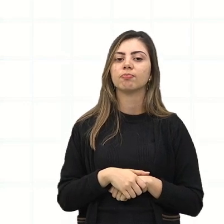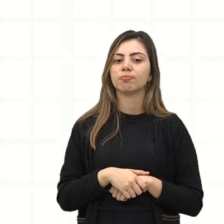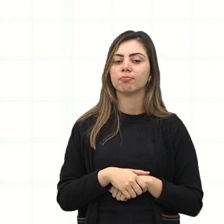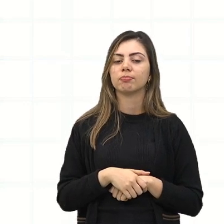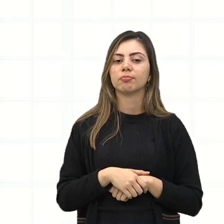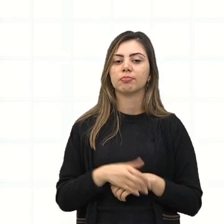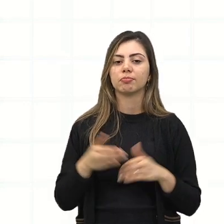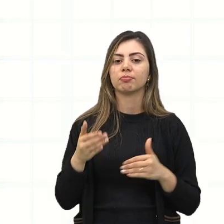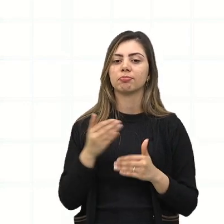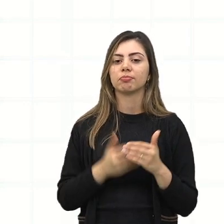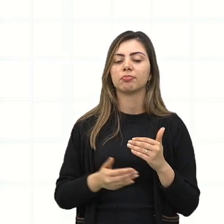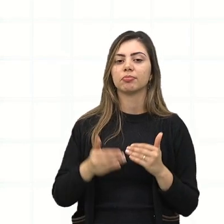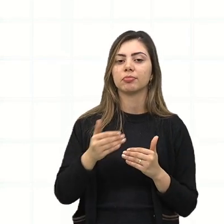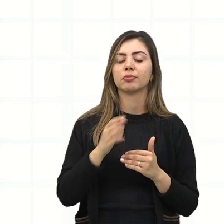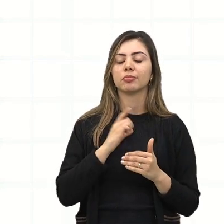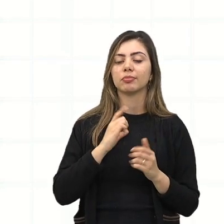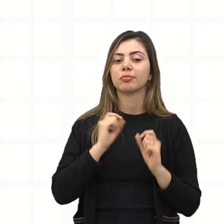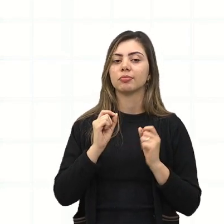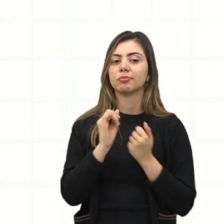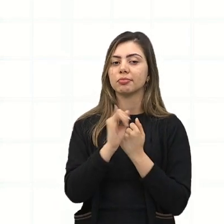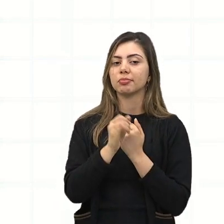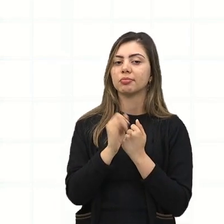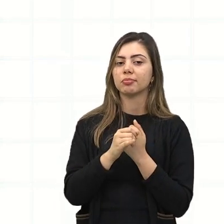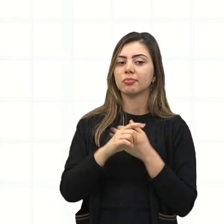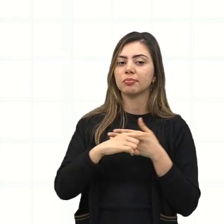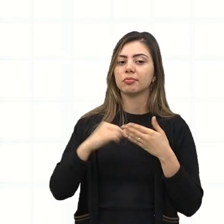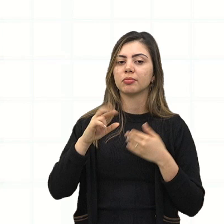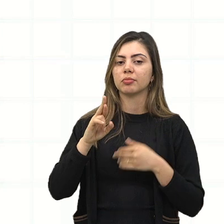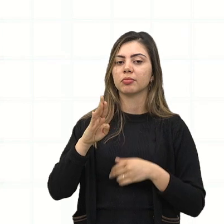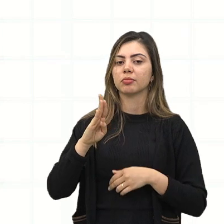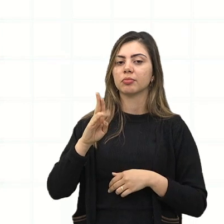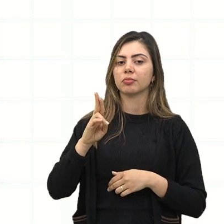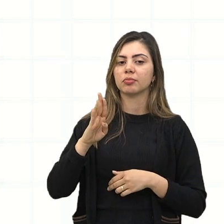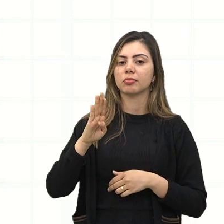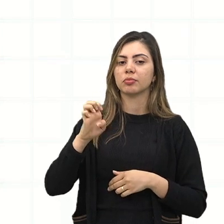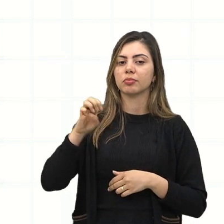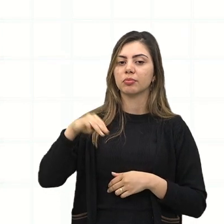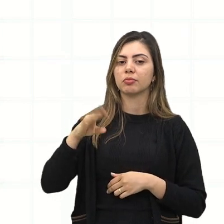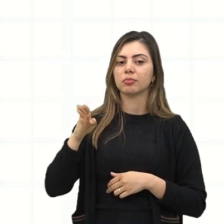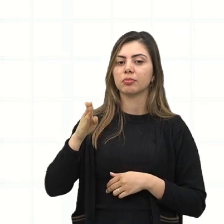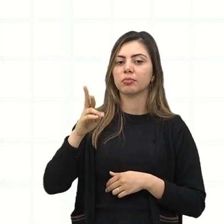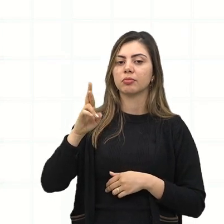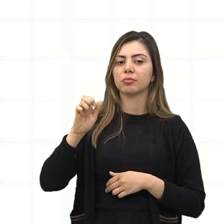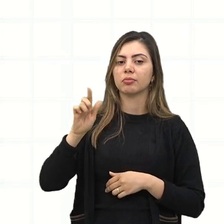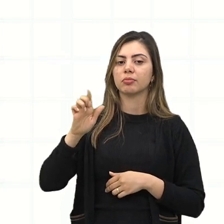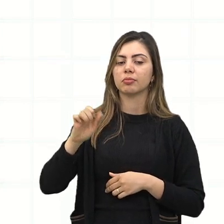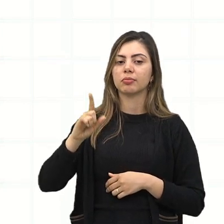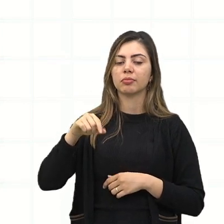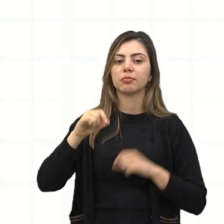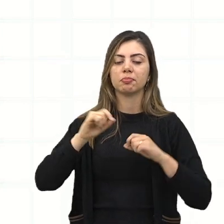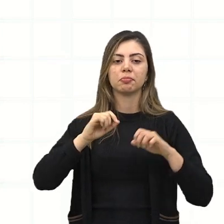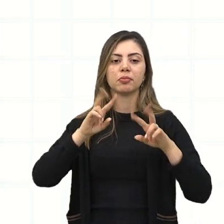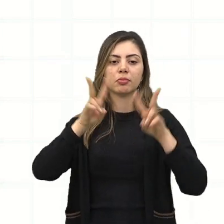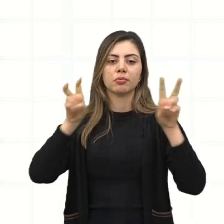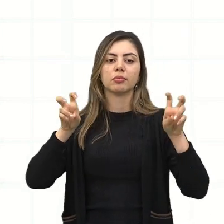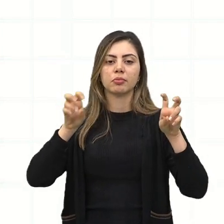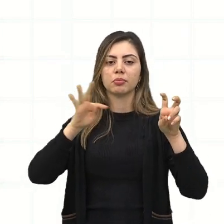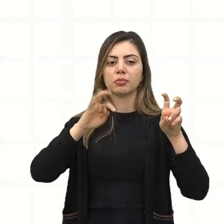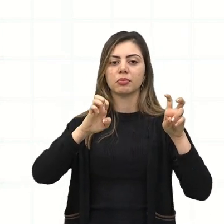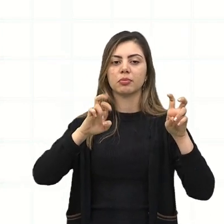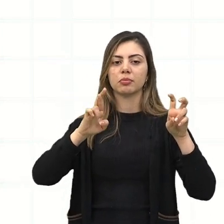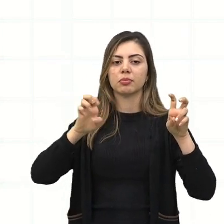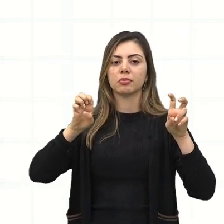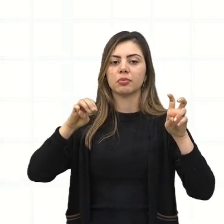Na sequência, a gente tem essa crônica do Rubem Braga, chamada Terremoto. Ele estava no Chile e nós tivemos